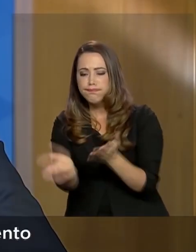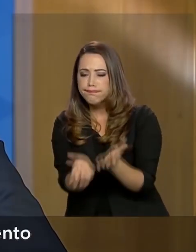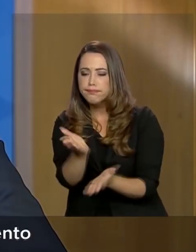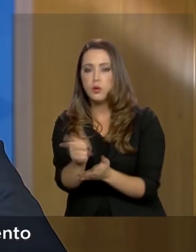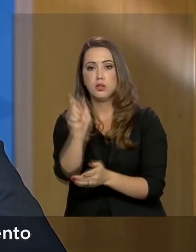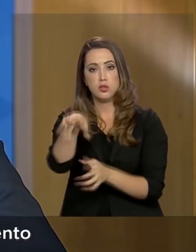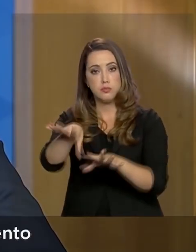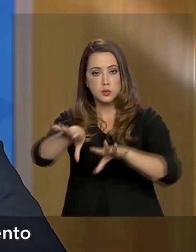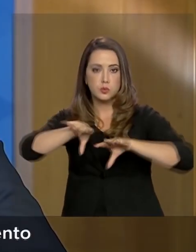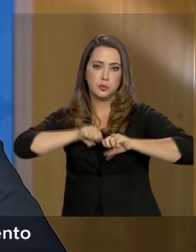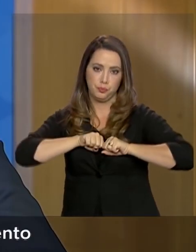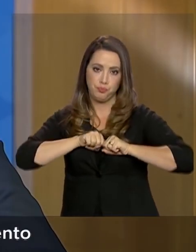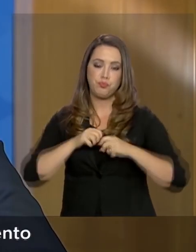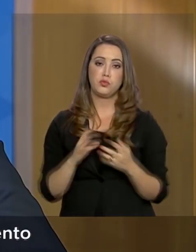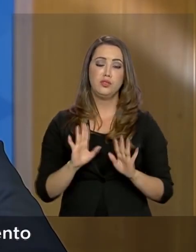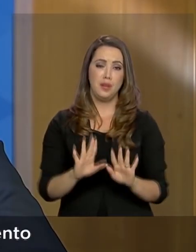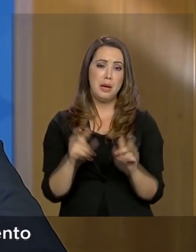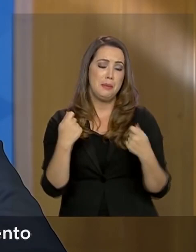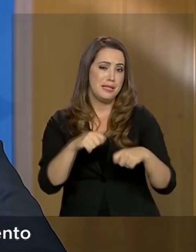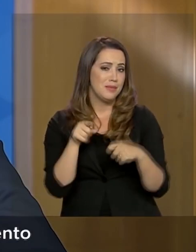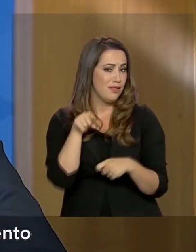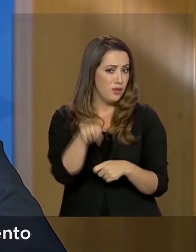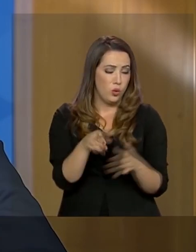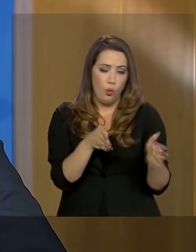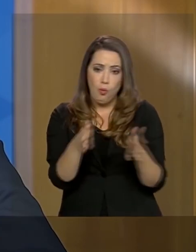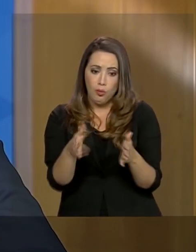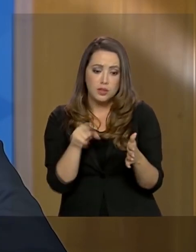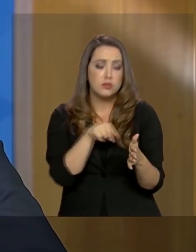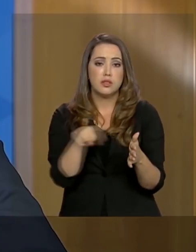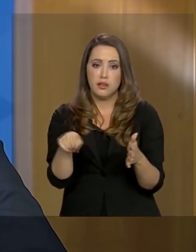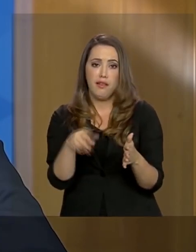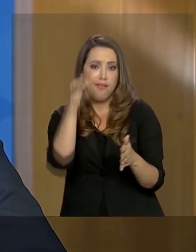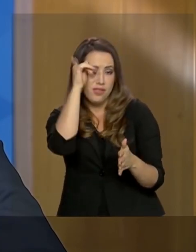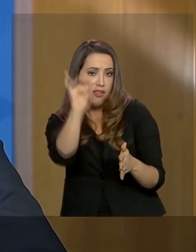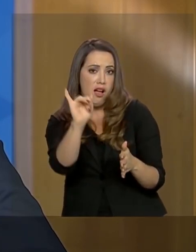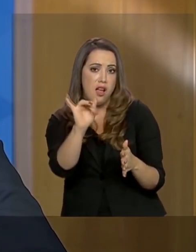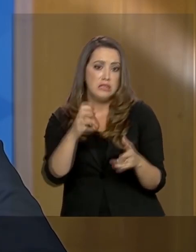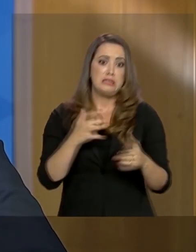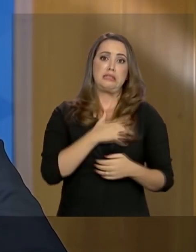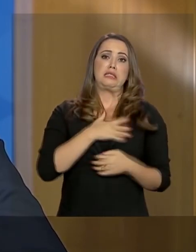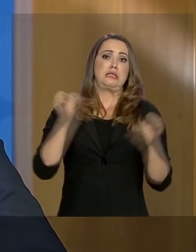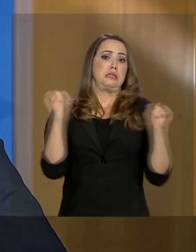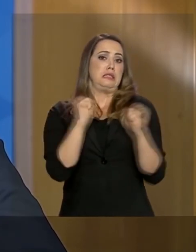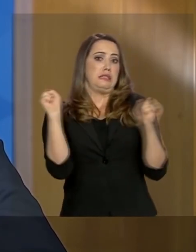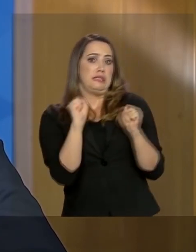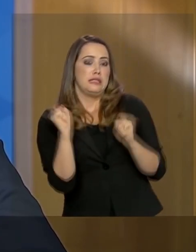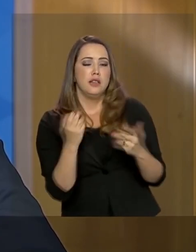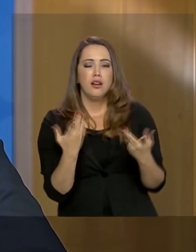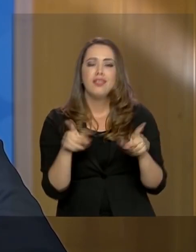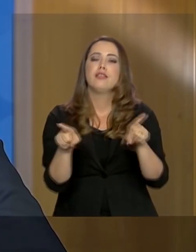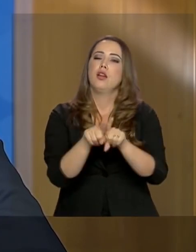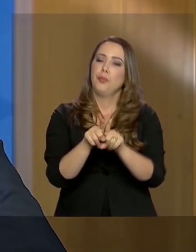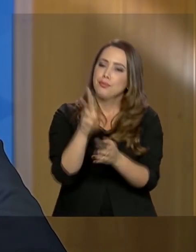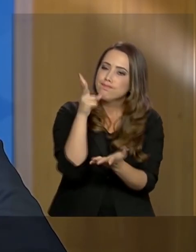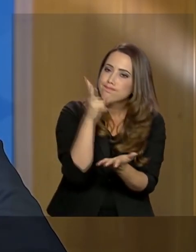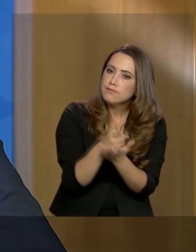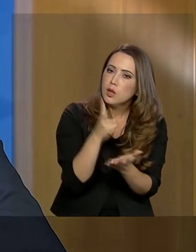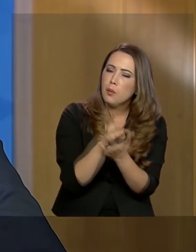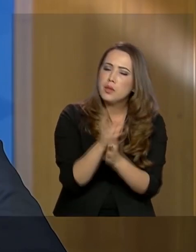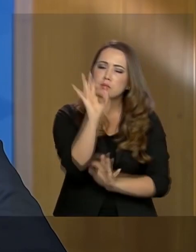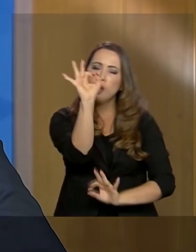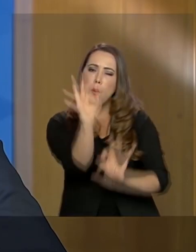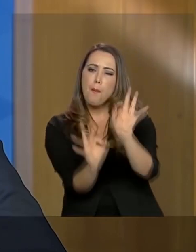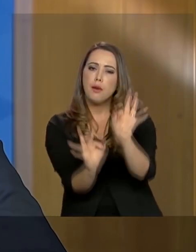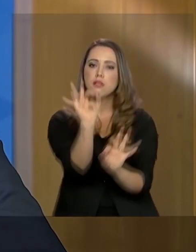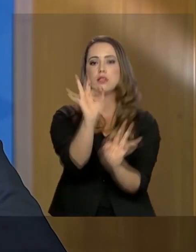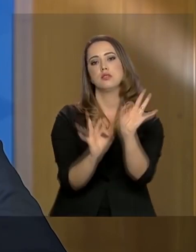meus irmãos, porque senão eles derrubam um vídeo na hora, mas tava lá no Face, tava cheio no Face lixo, um homem, né? Um gordinho. E os caras